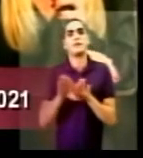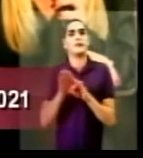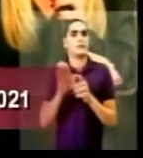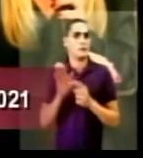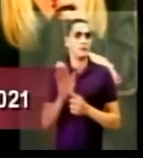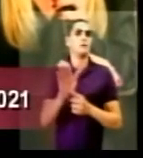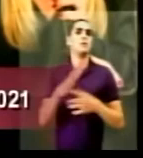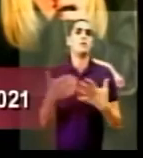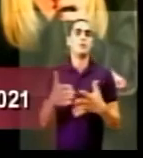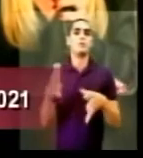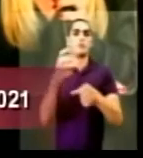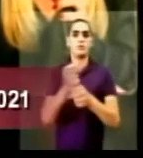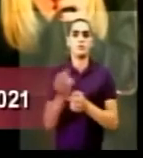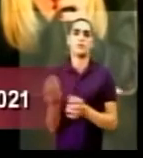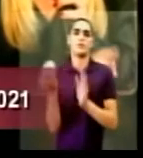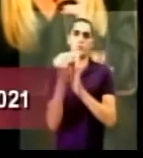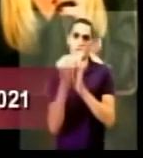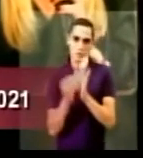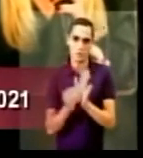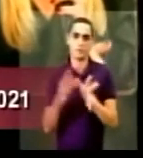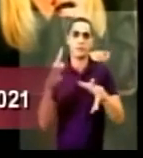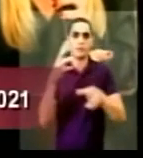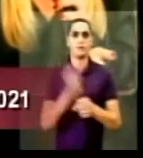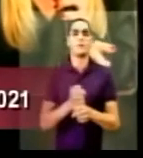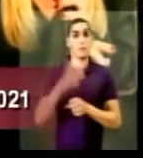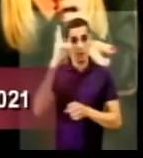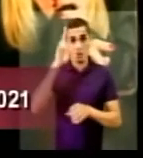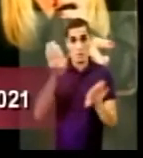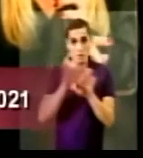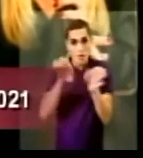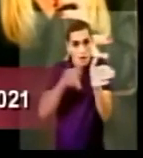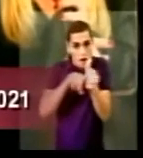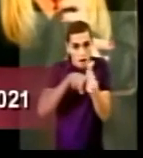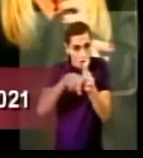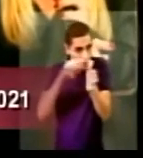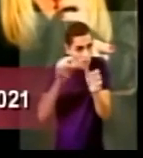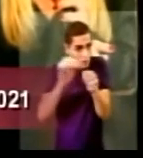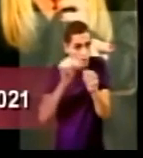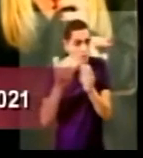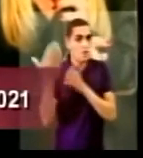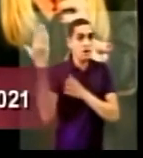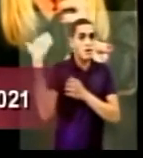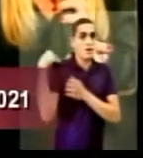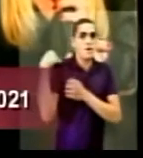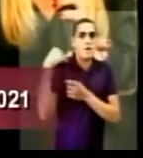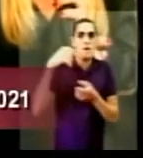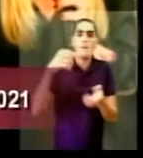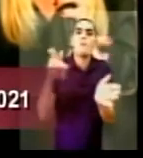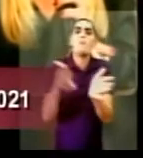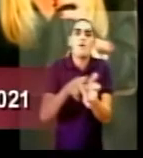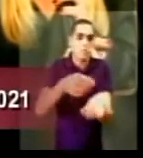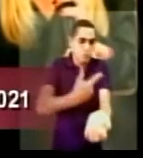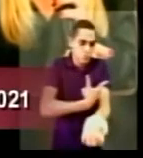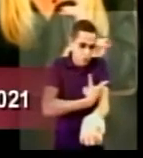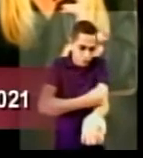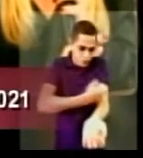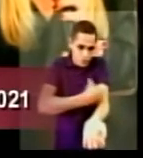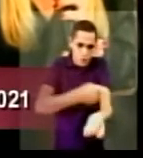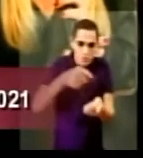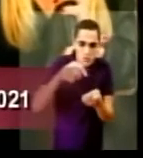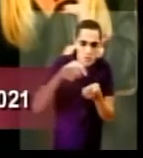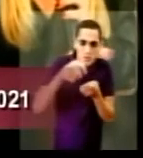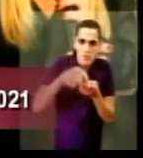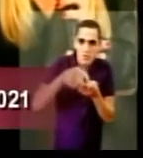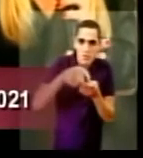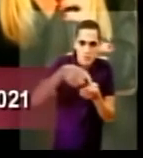estaremos incluindo também nessa contagem. Lembrando que o inquérito ele foi uma testagem sorológica. Na verdade, a gente queria saber o